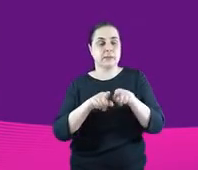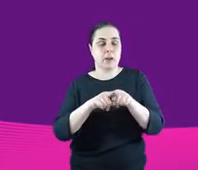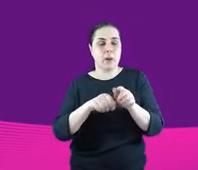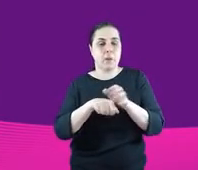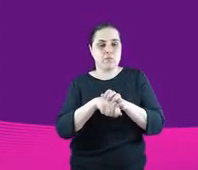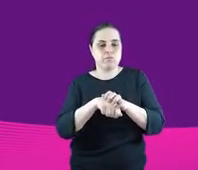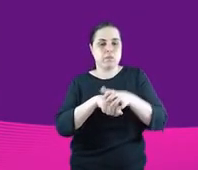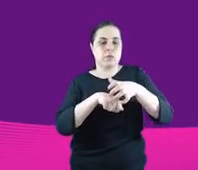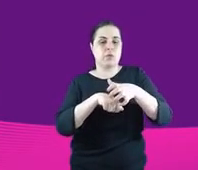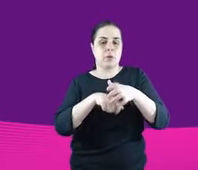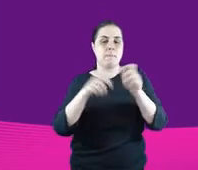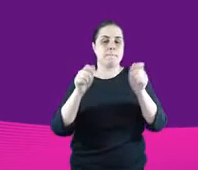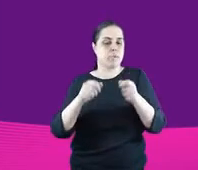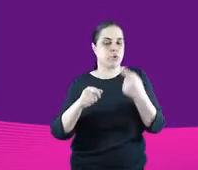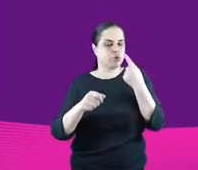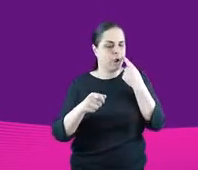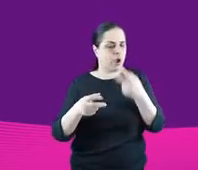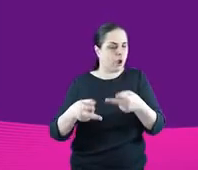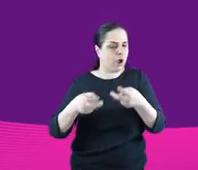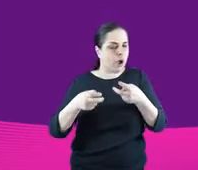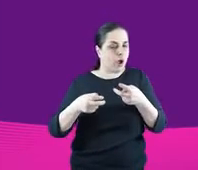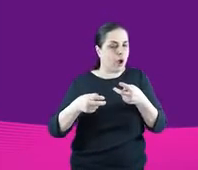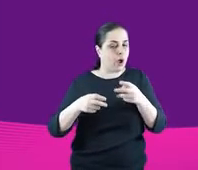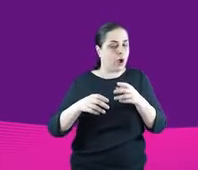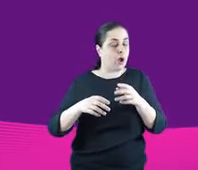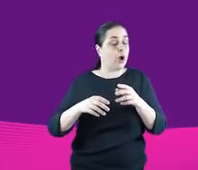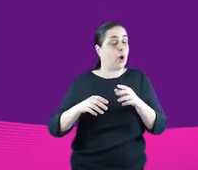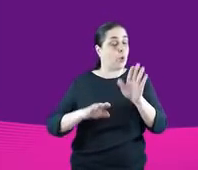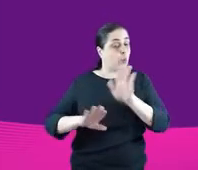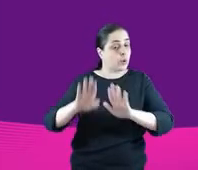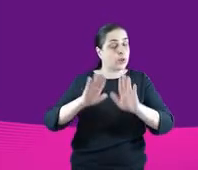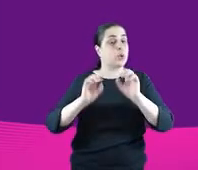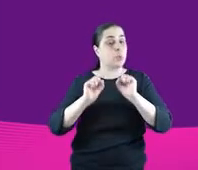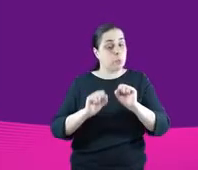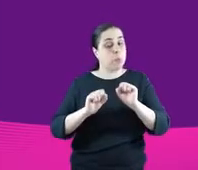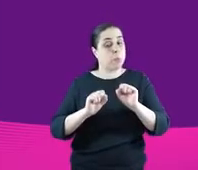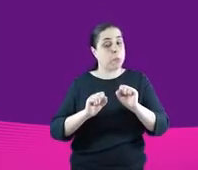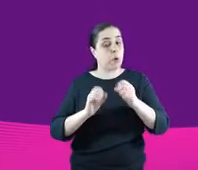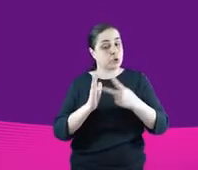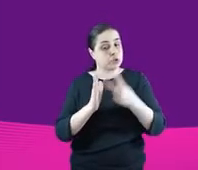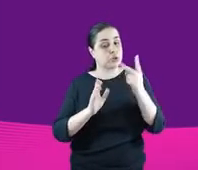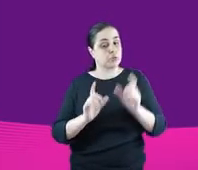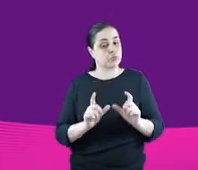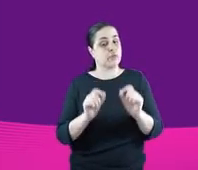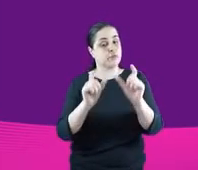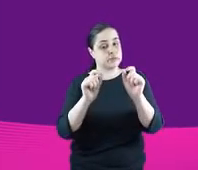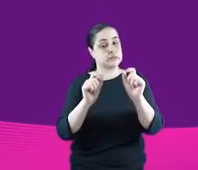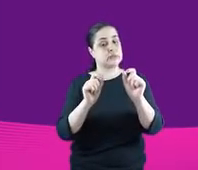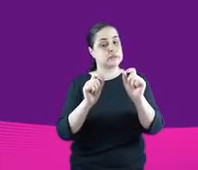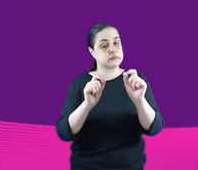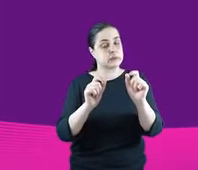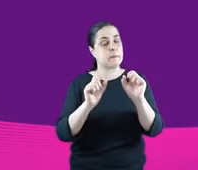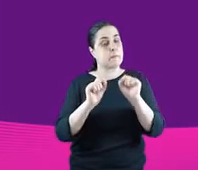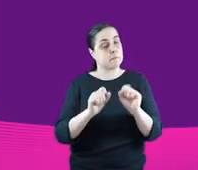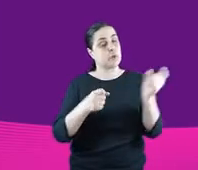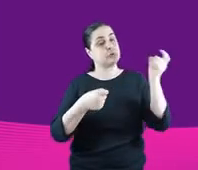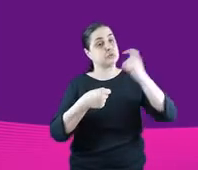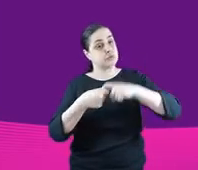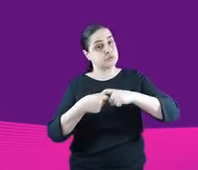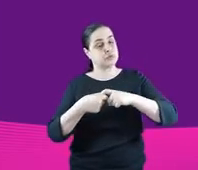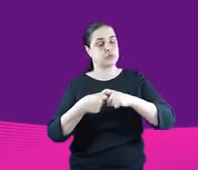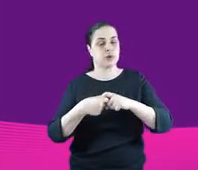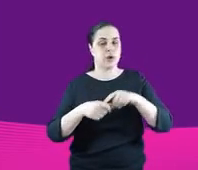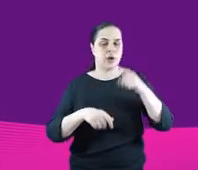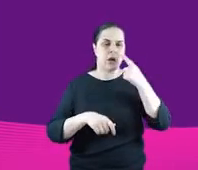neoplasia, um linfoma relacionado à prótese. Para aquelas pacientes reconstruídas, a gente tem que observar uma contratura, uma necrose de